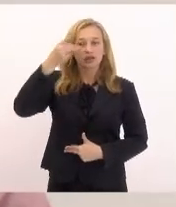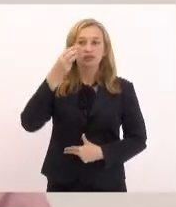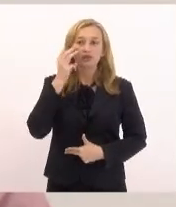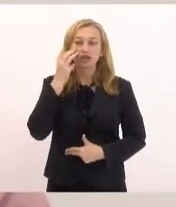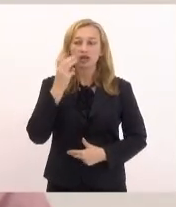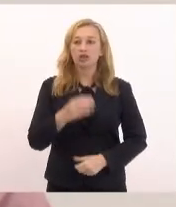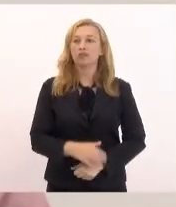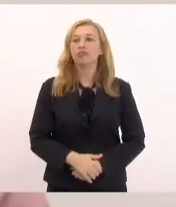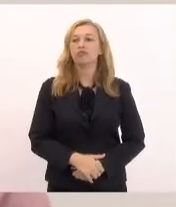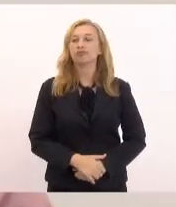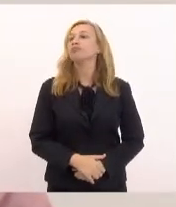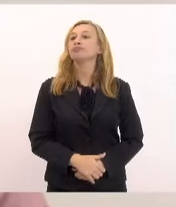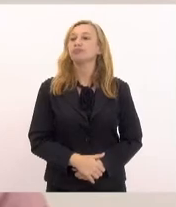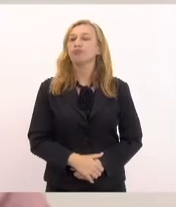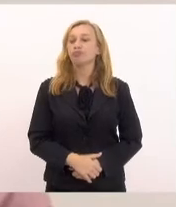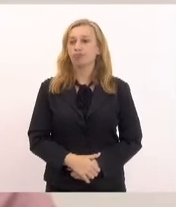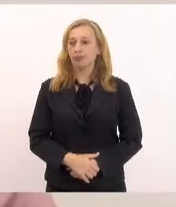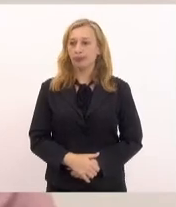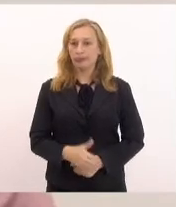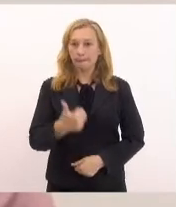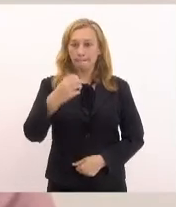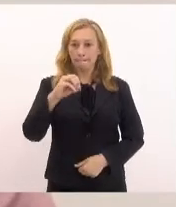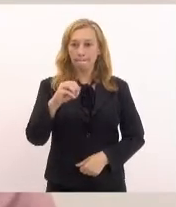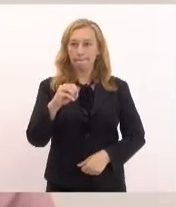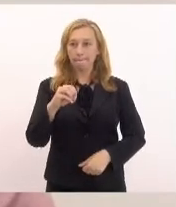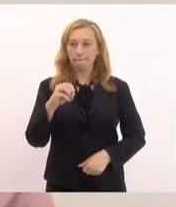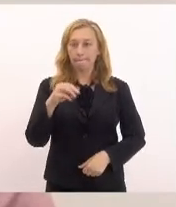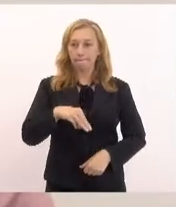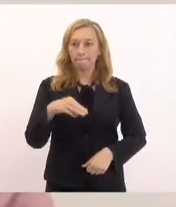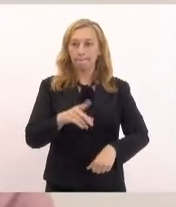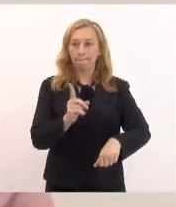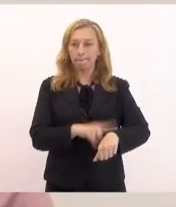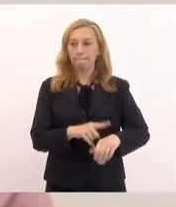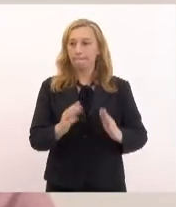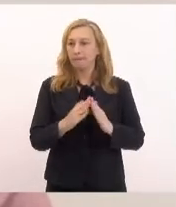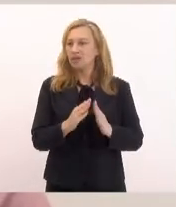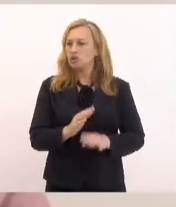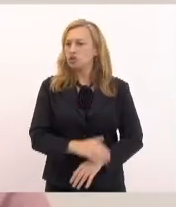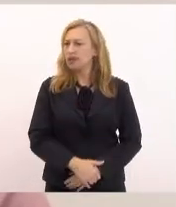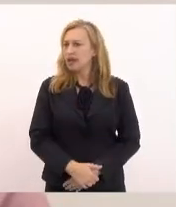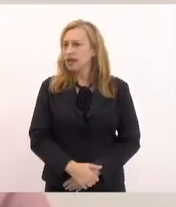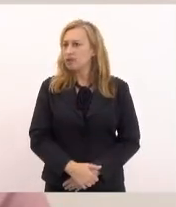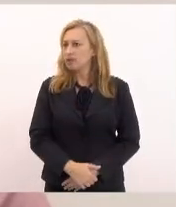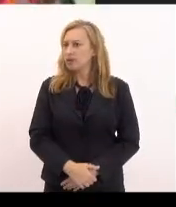Valdec Carneiro. Vossa Excelência dispõe de 10 minutos no tempo regimental.